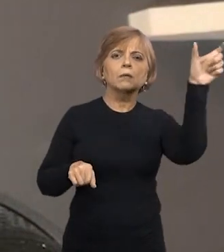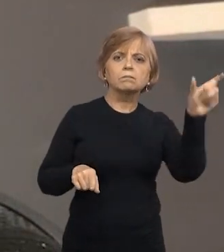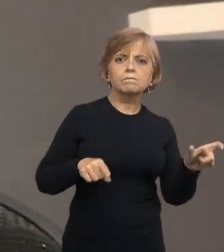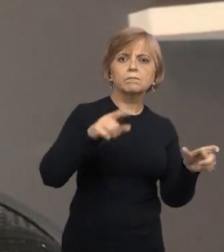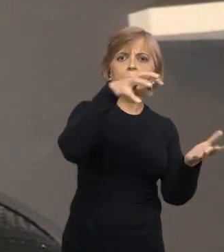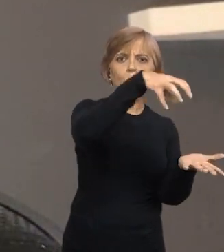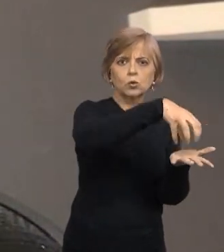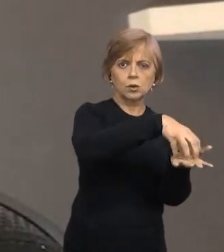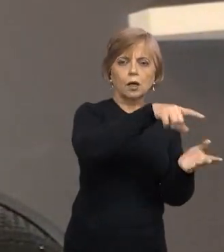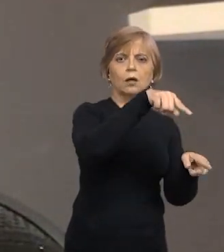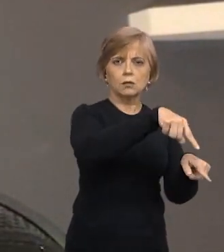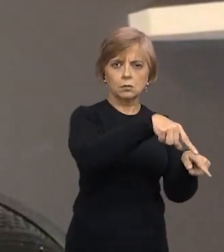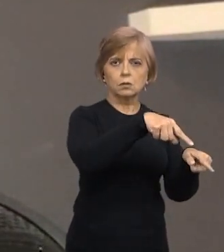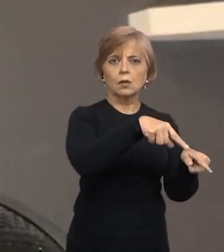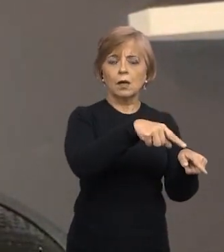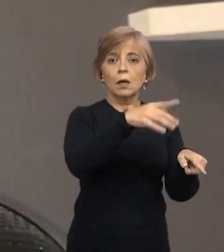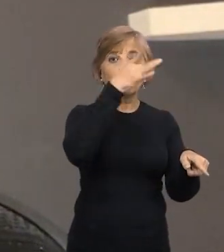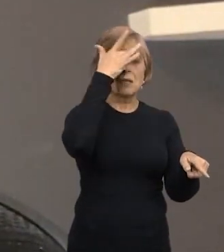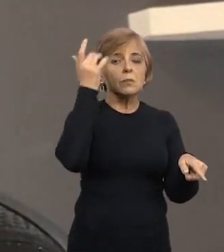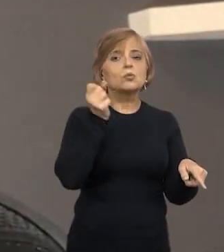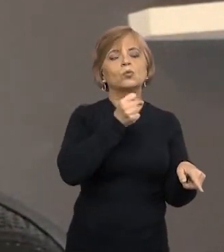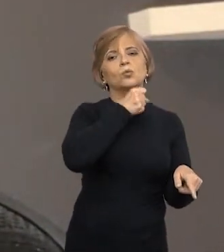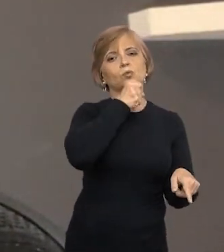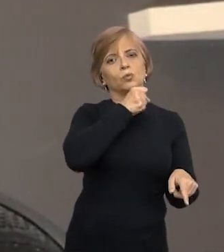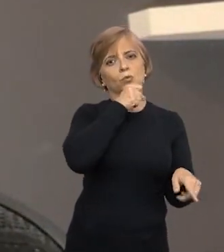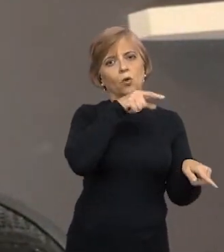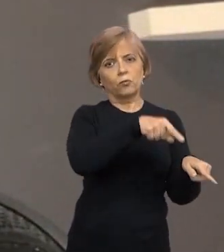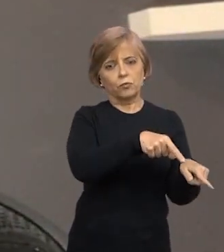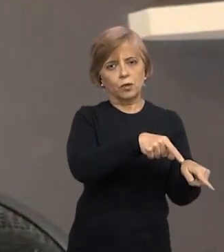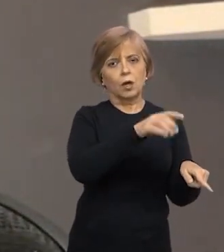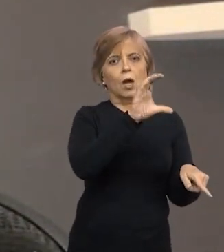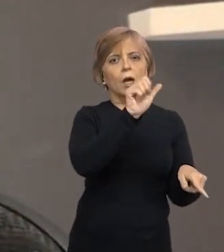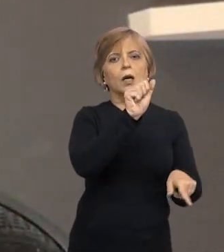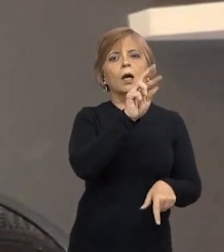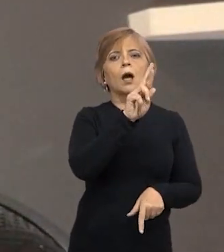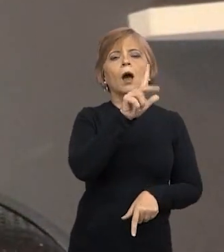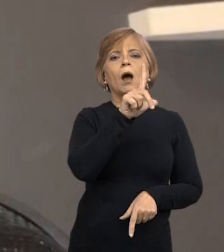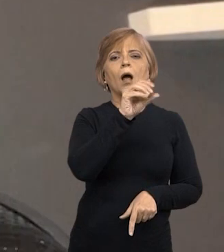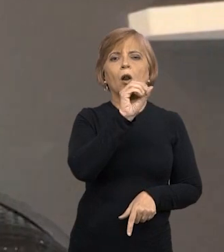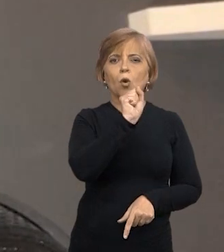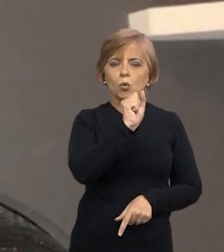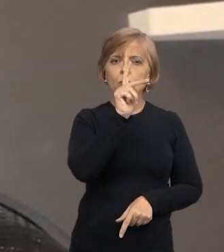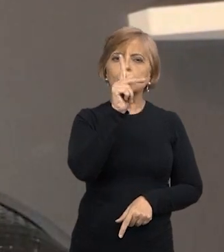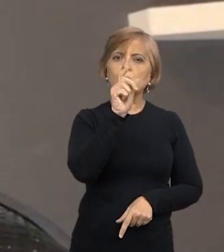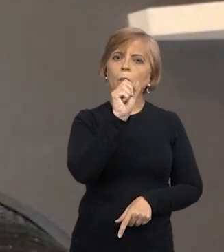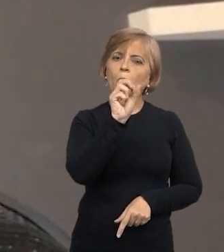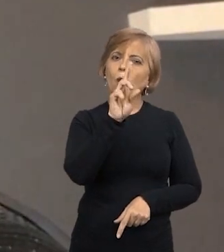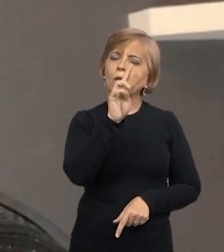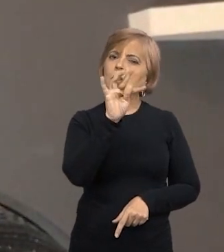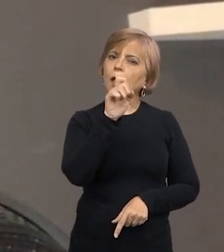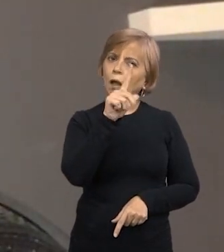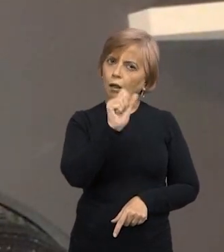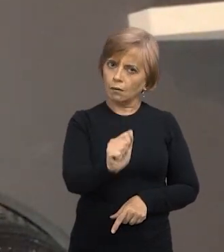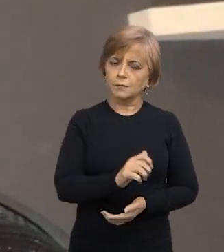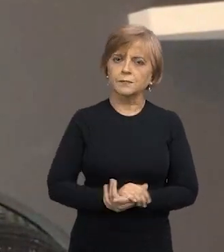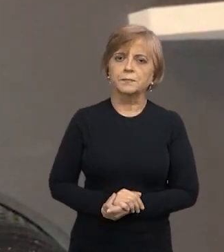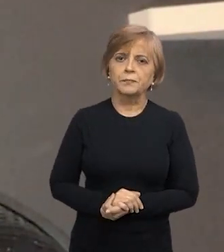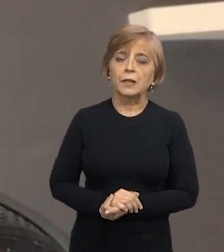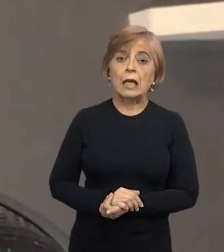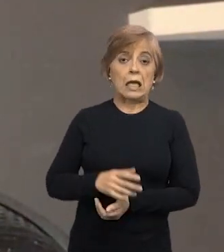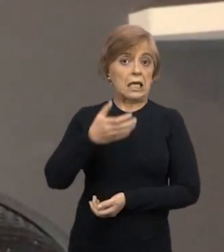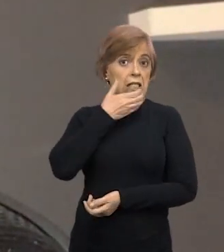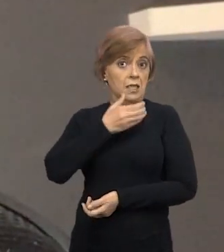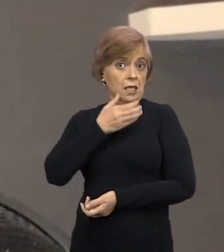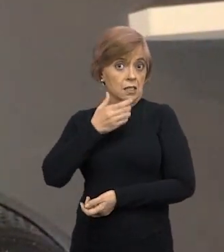pessoas idosas, denominado Carlos Portela. Em dezembro de 2019,